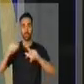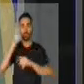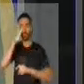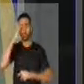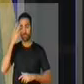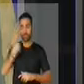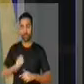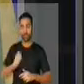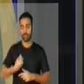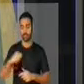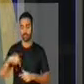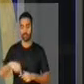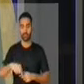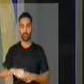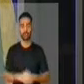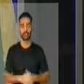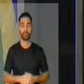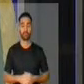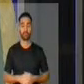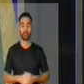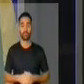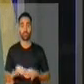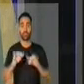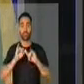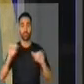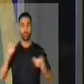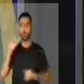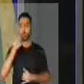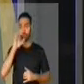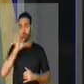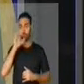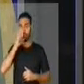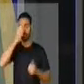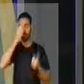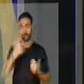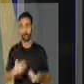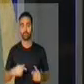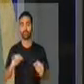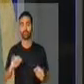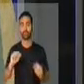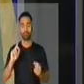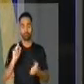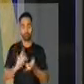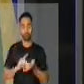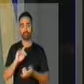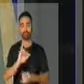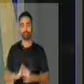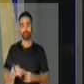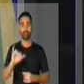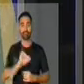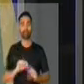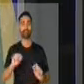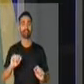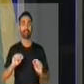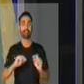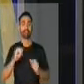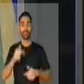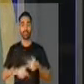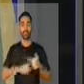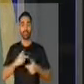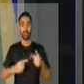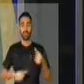nesse plenário, dizer rapidamente sobre a importância da